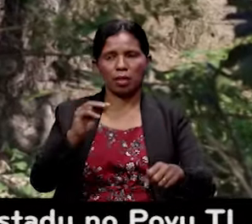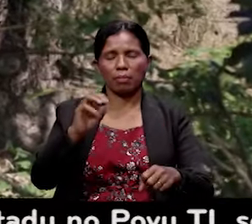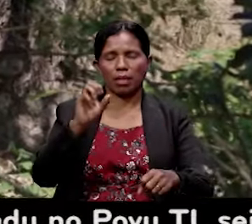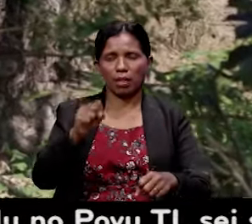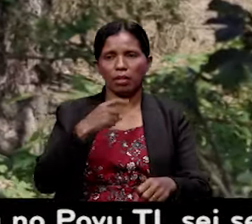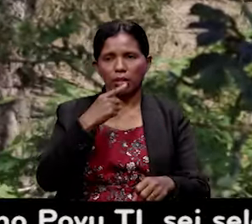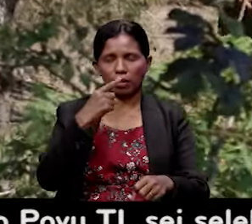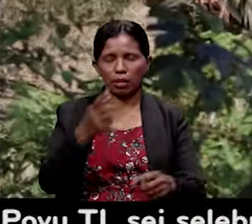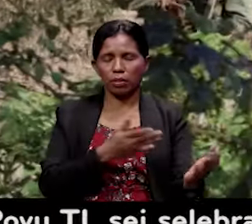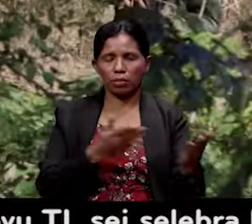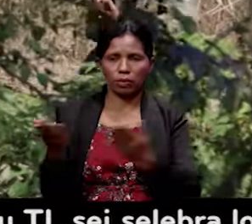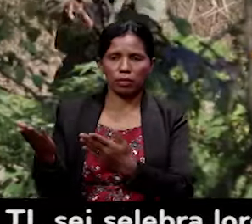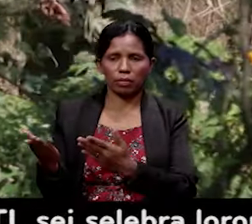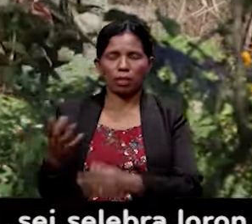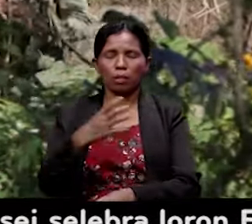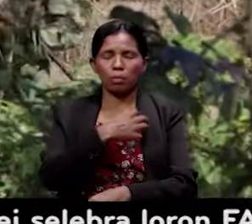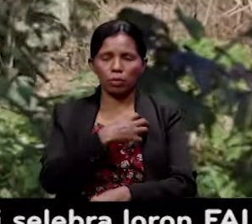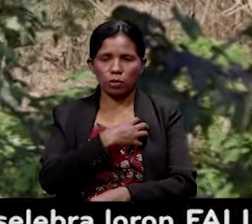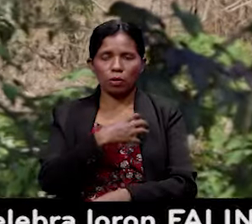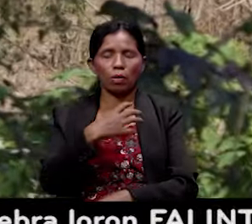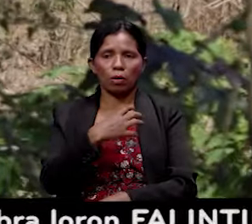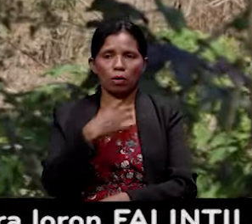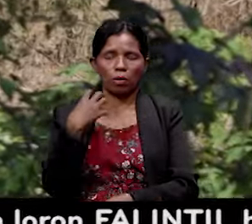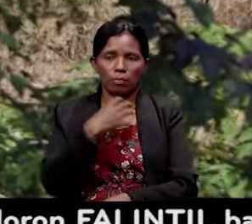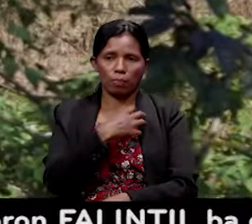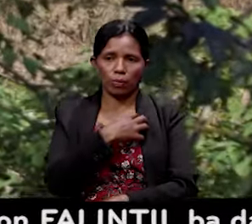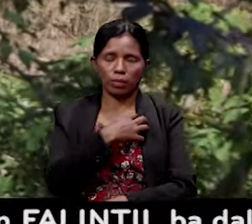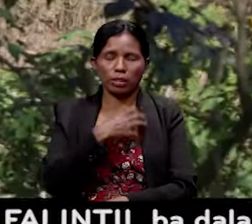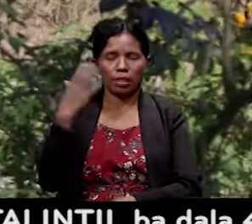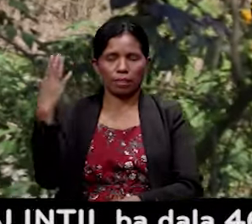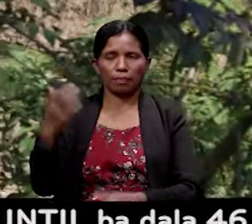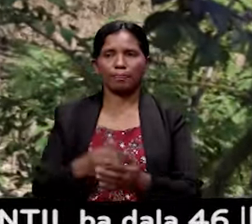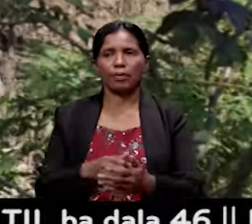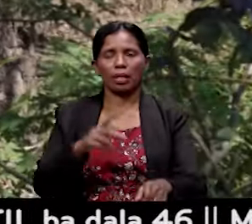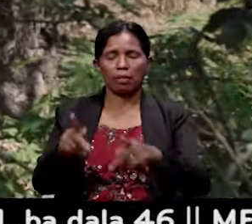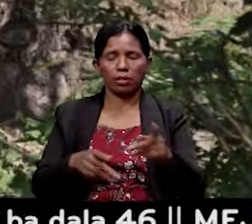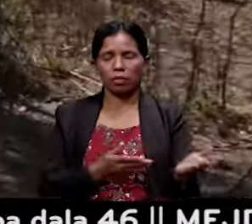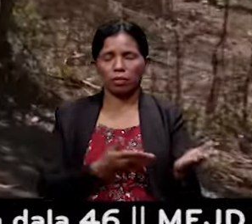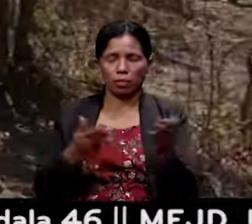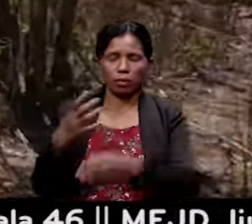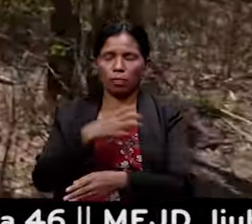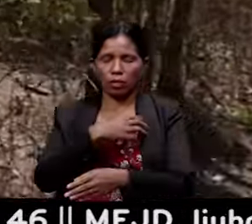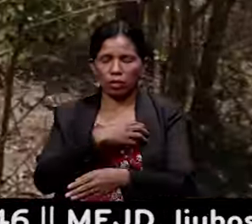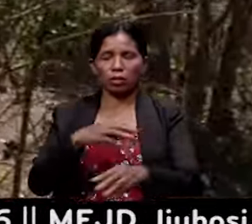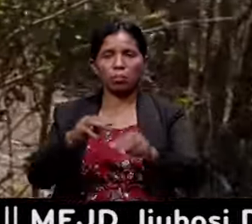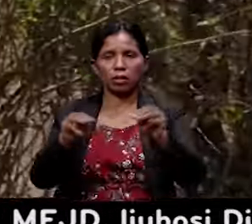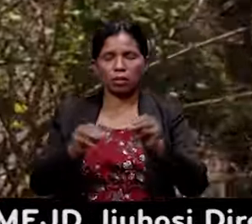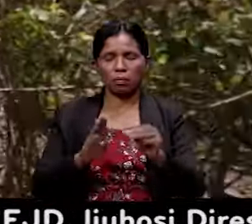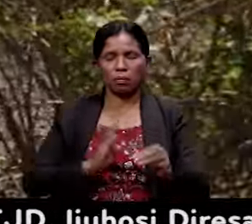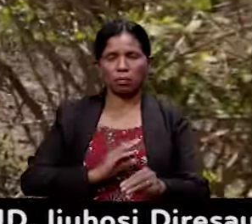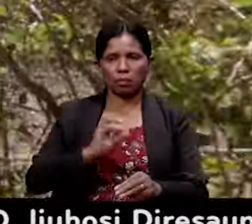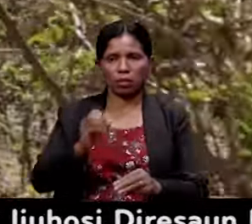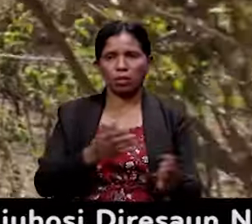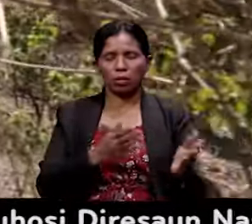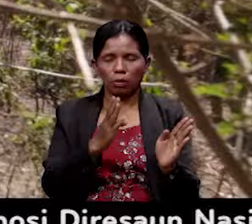Honda Versa ho dilori quedas ba posto polícia e Lebos. Cidadão Sirané entrega onda ba comando Penetele município Bobonaro, ho de submete